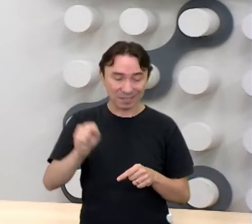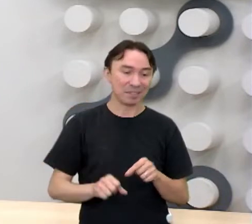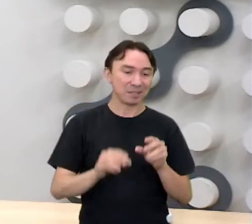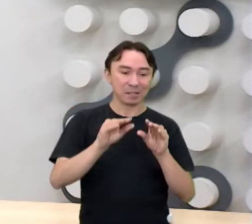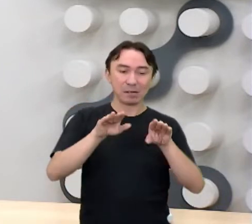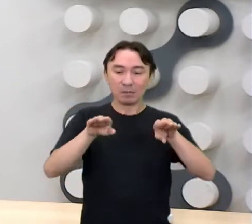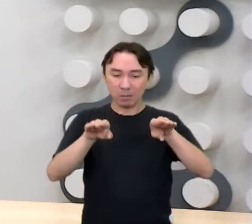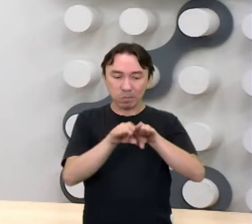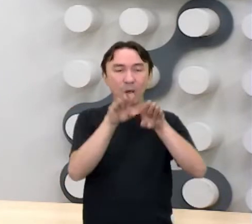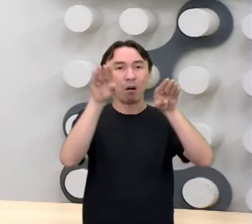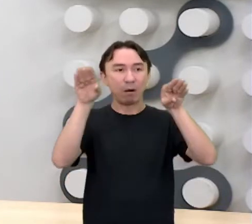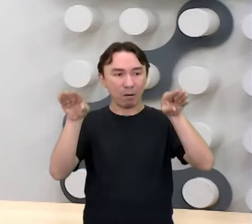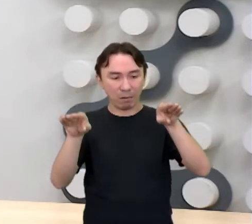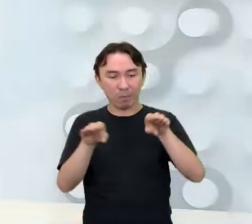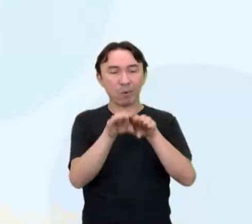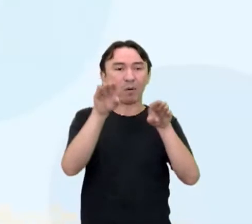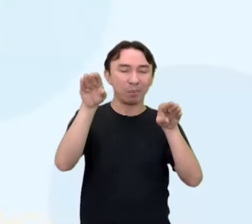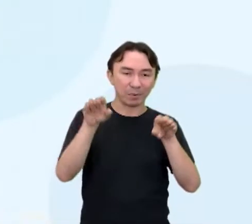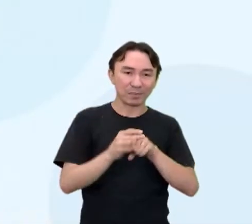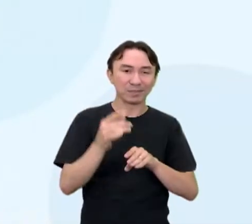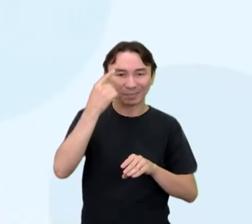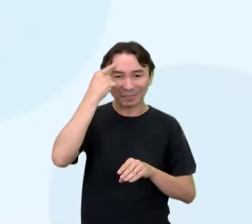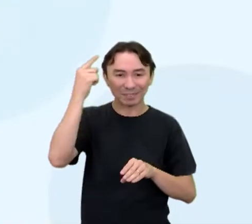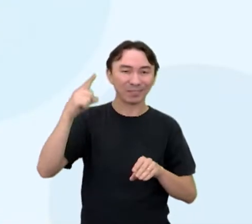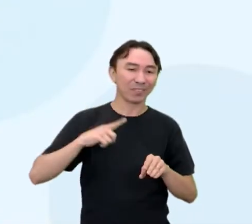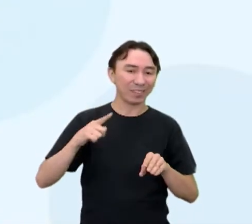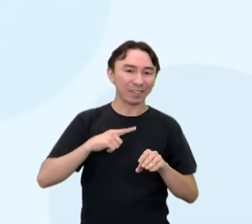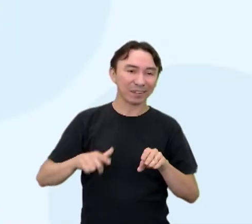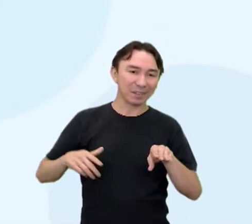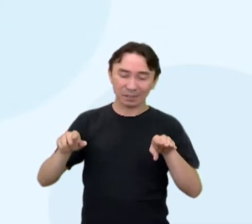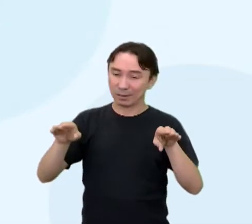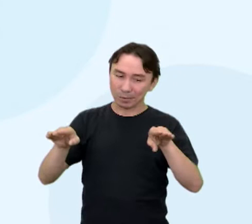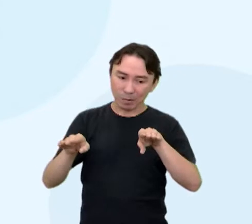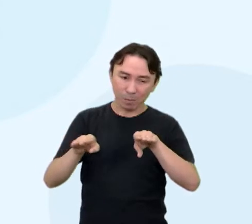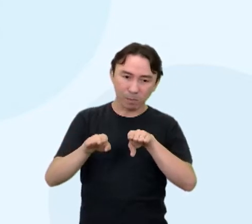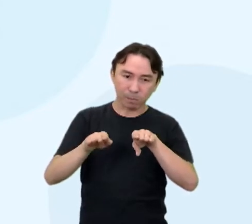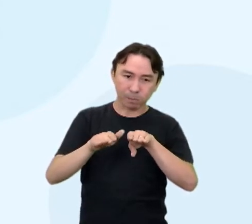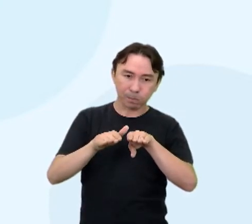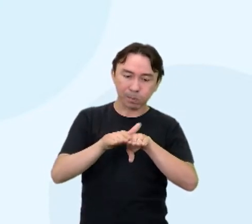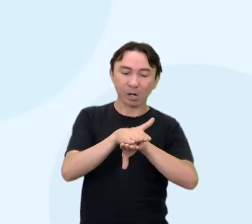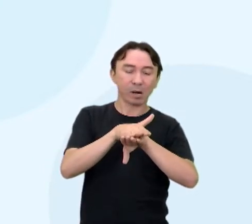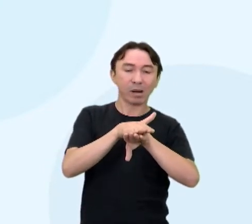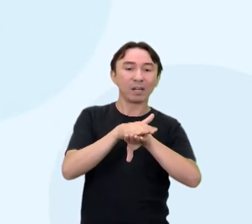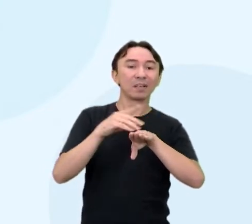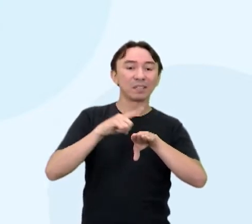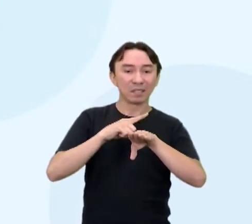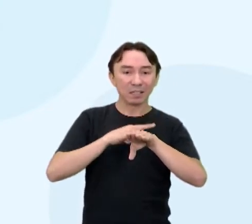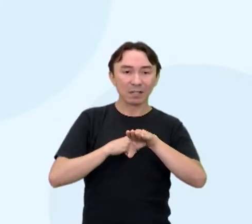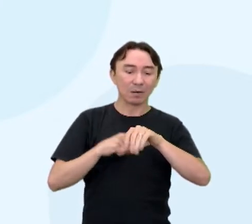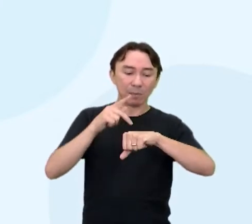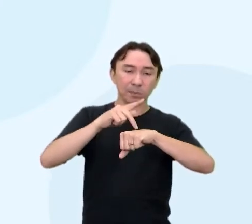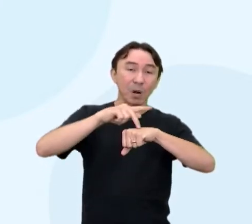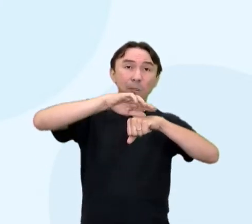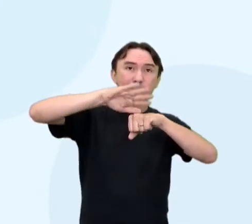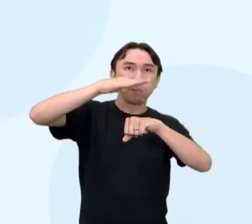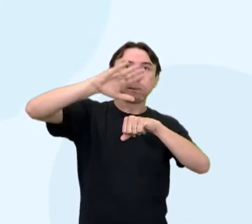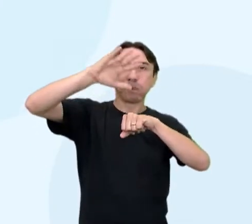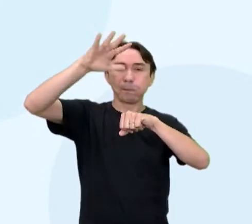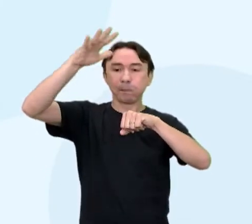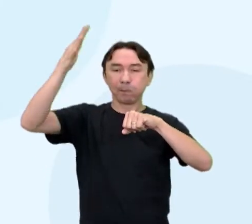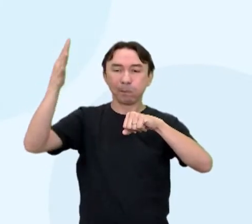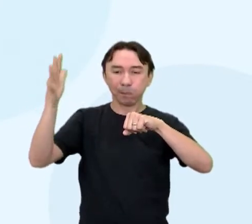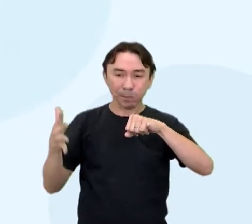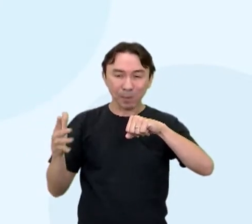Onde tem a formação das montanhas, né, onde está o trench lá, a gente está vendo aí as formações das montanhas, porque é uma placa entrando em contato